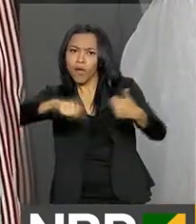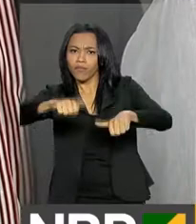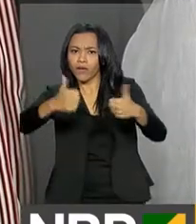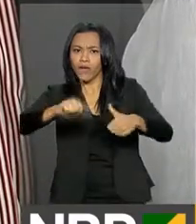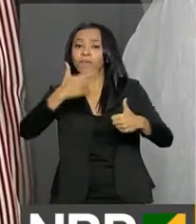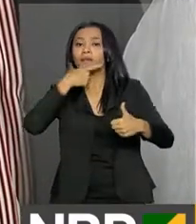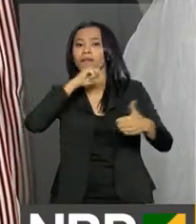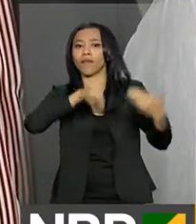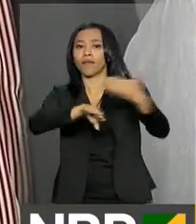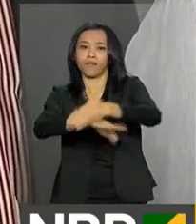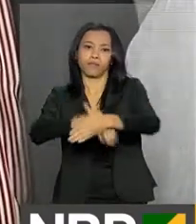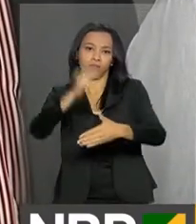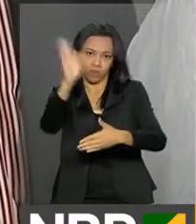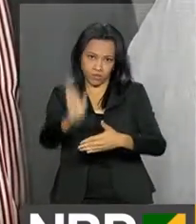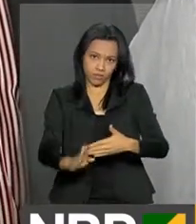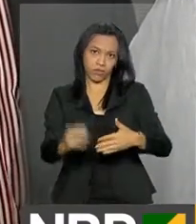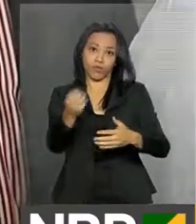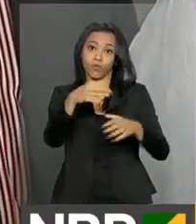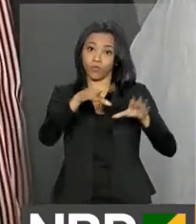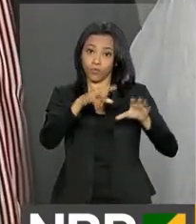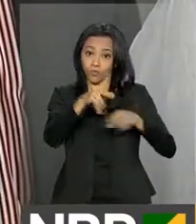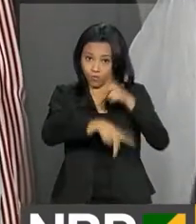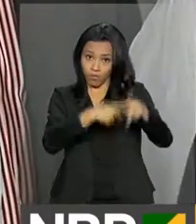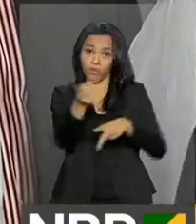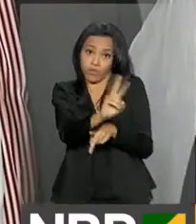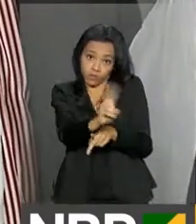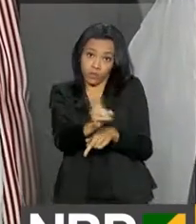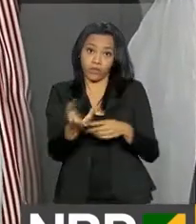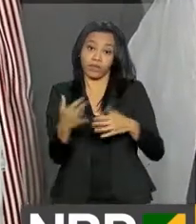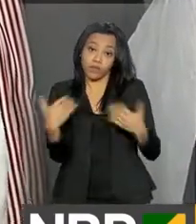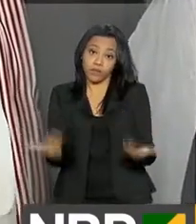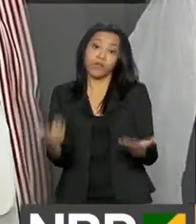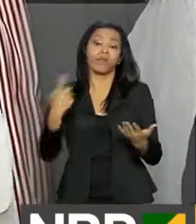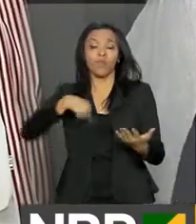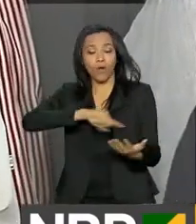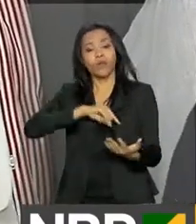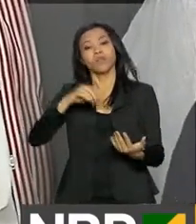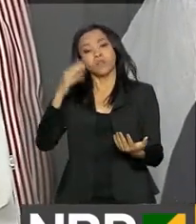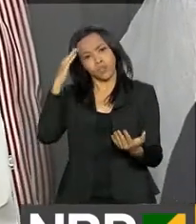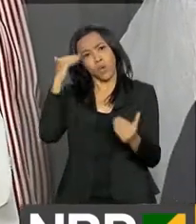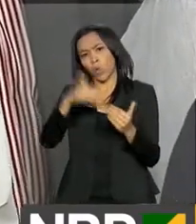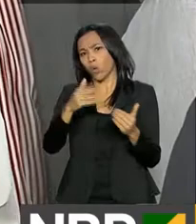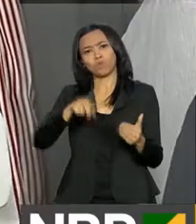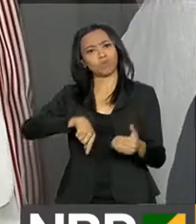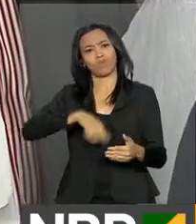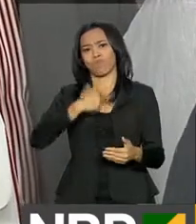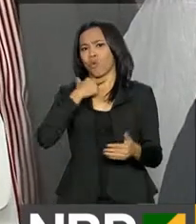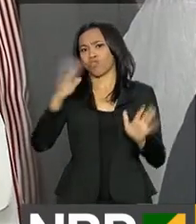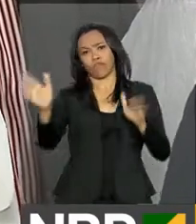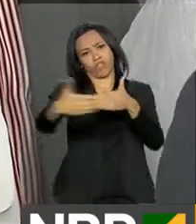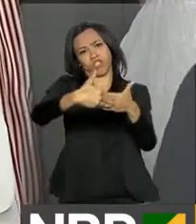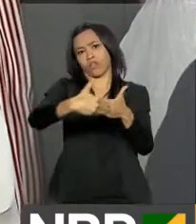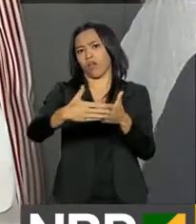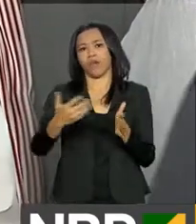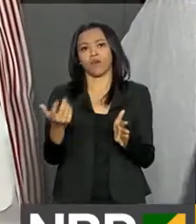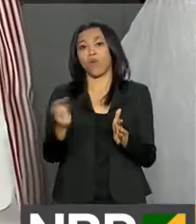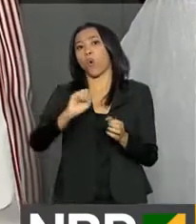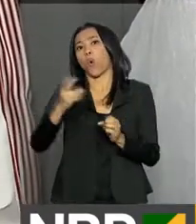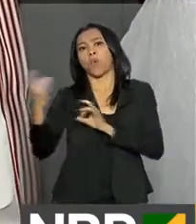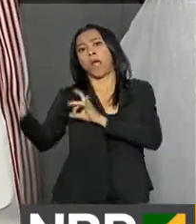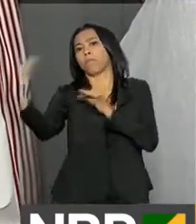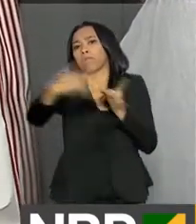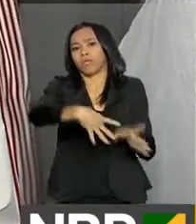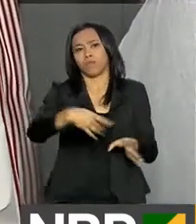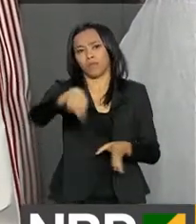daqueles venezuelanos que aqui chegam, né? Então, nós estamos todos de acordo que não há como fechar a fronteira, mas também não há como abandonar